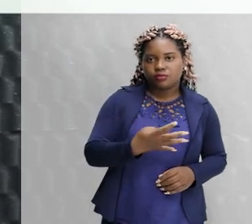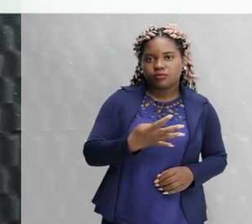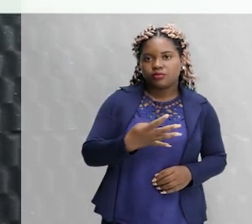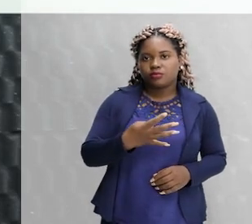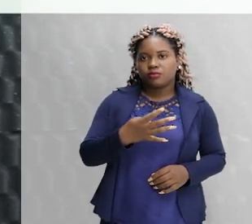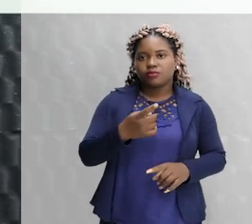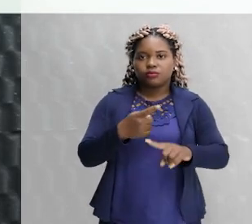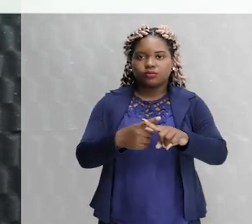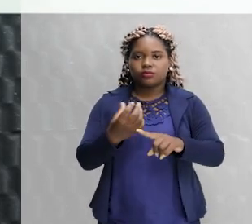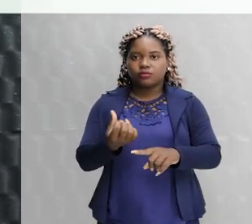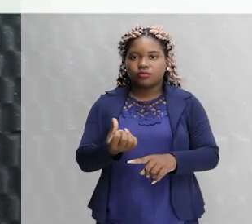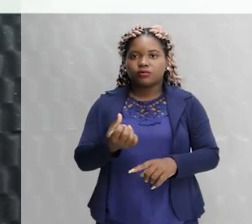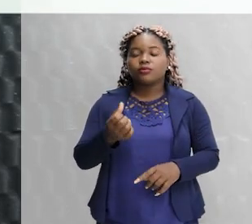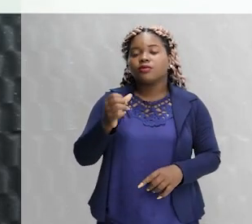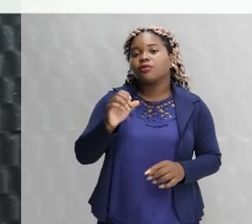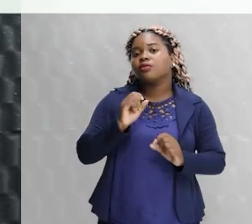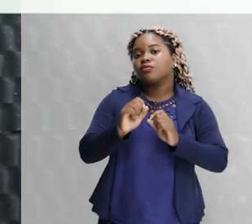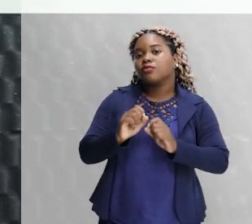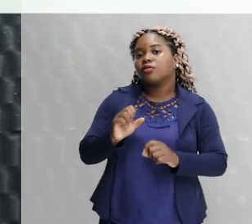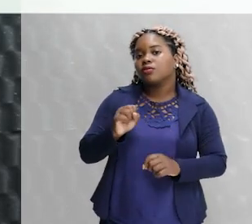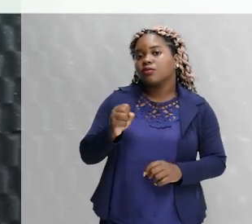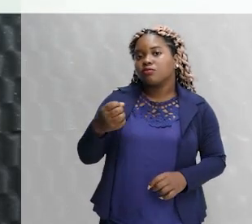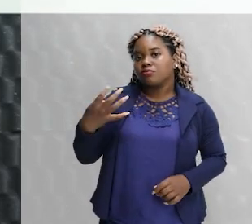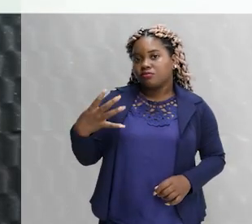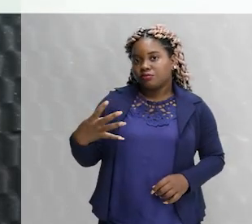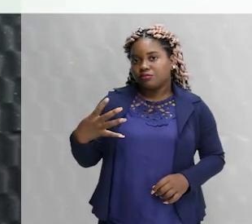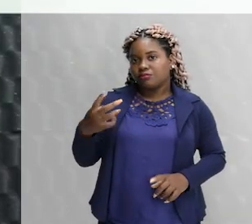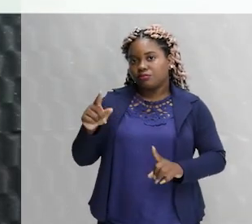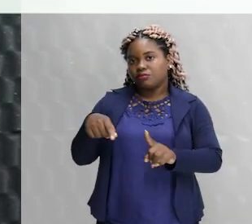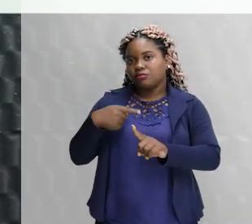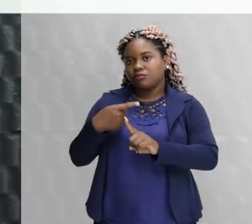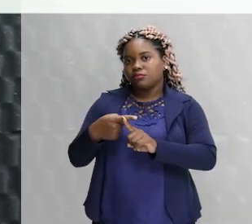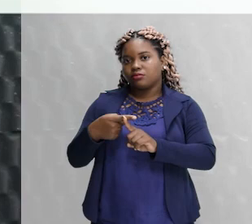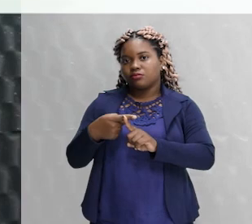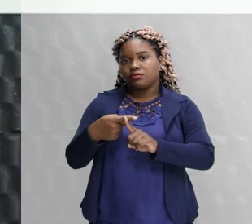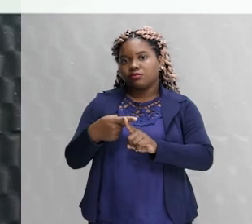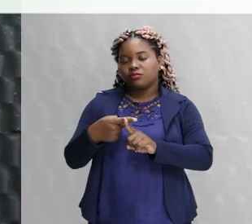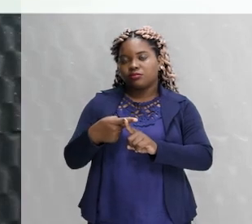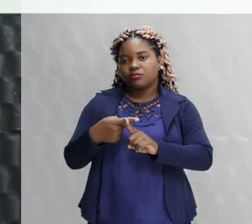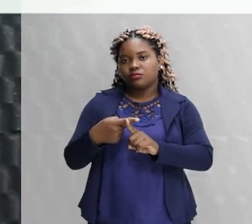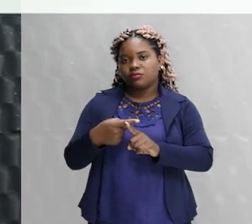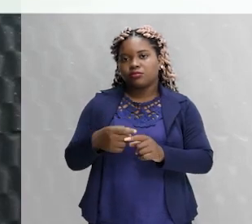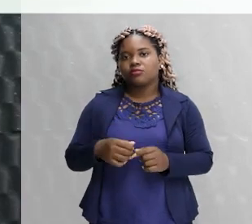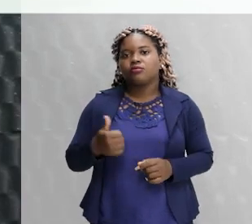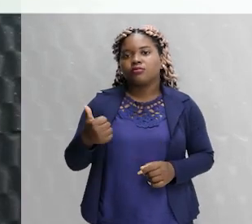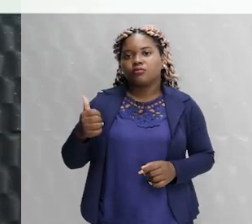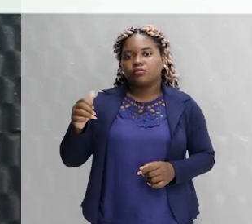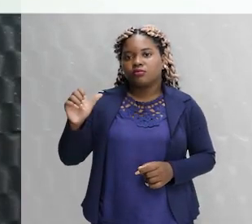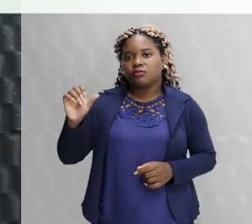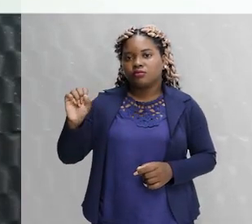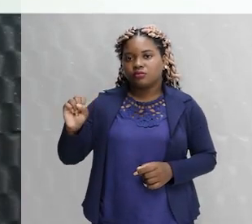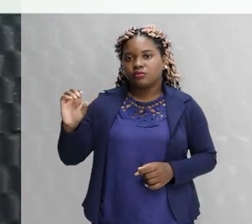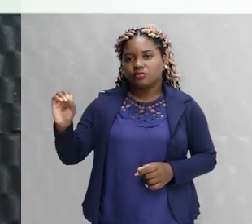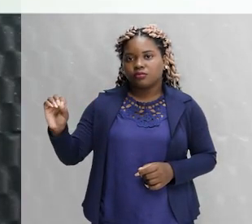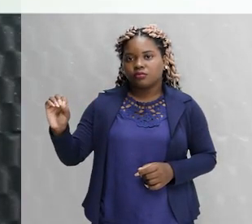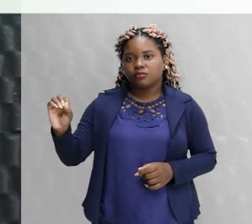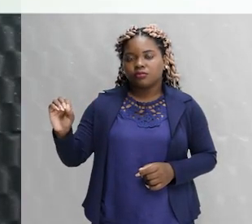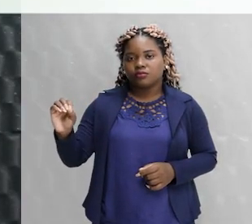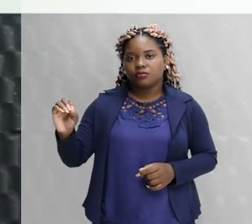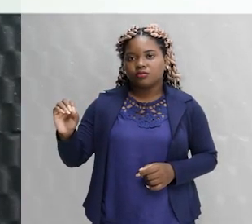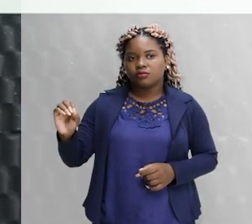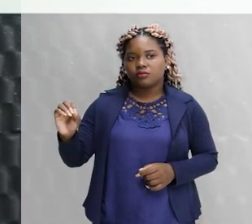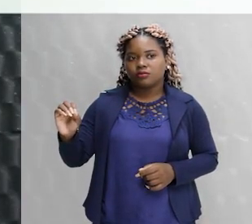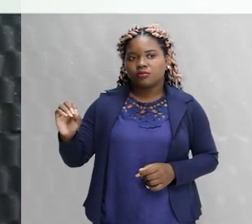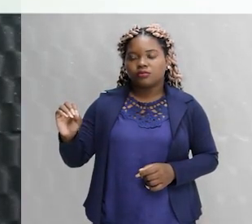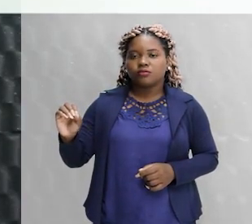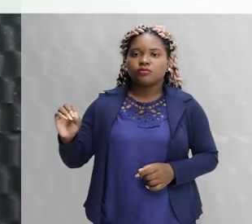multiplicado por 6 dá 84, mais aqui dá 180,